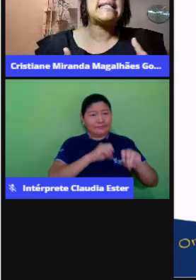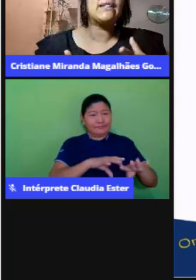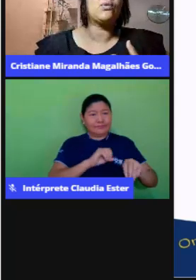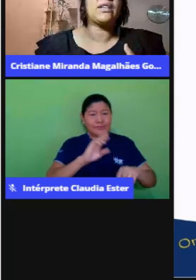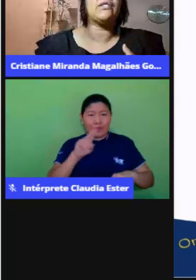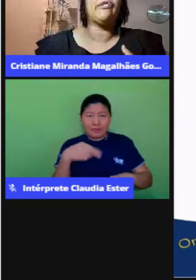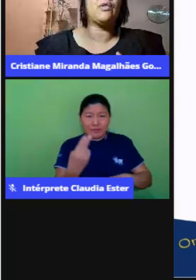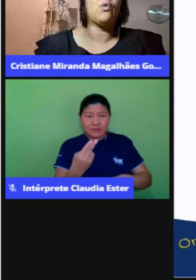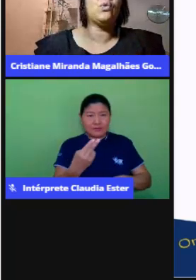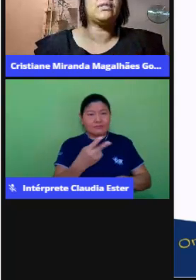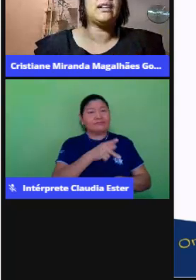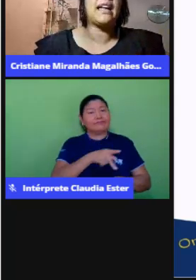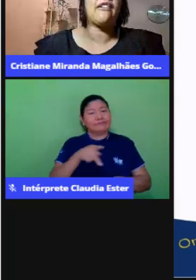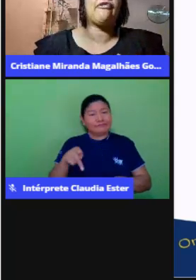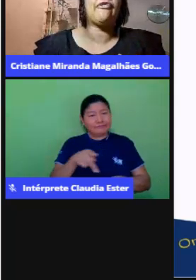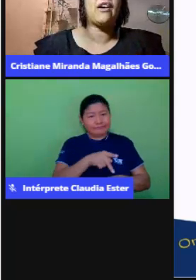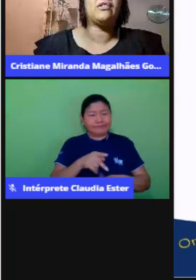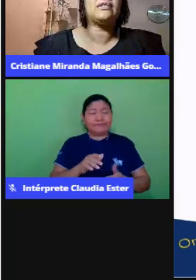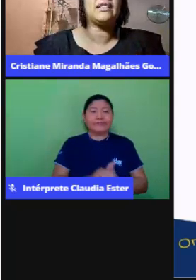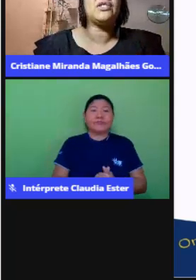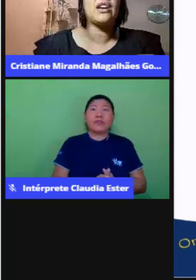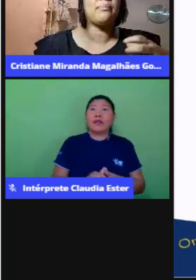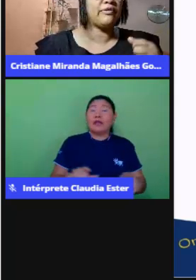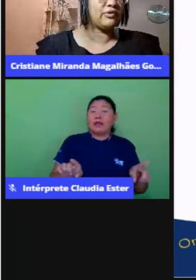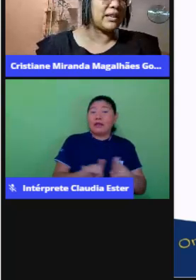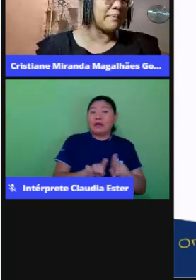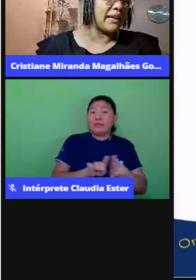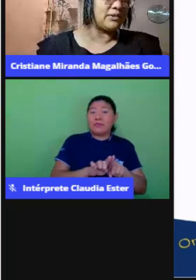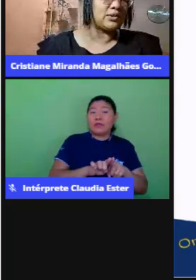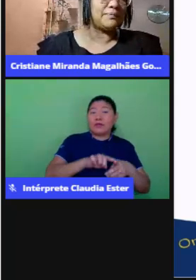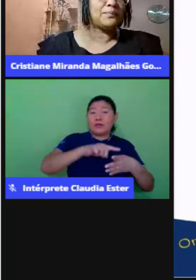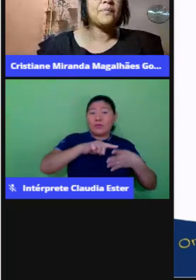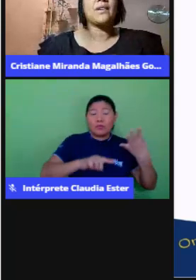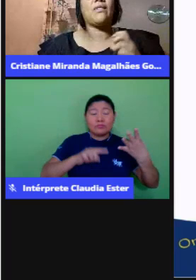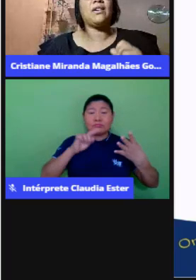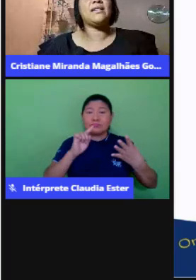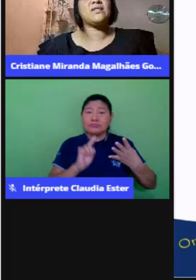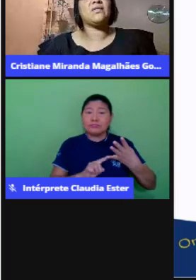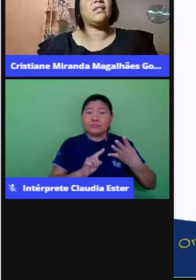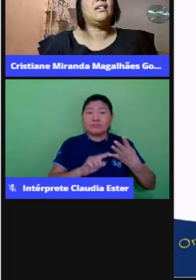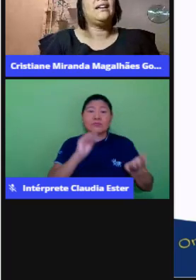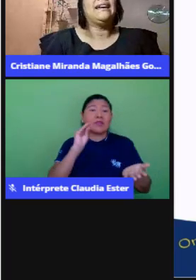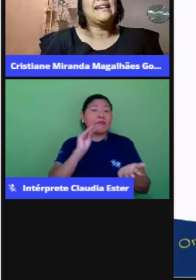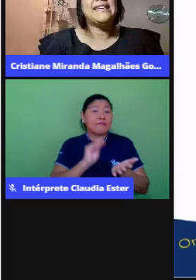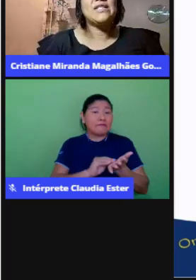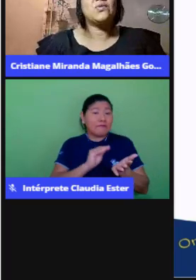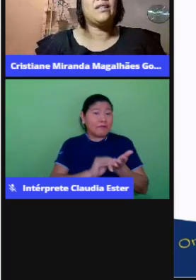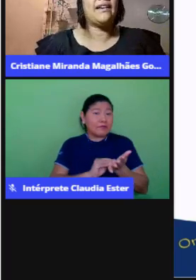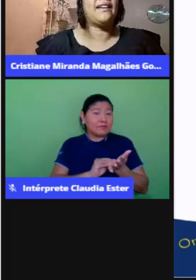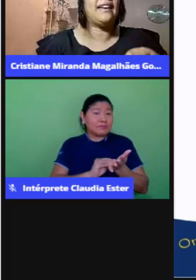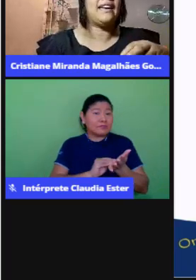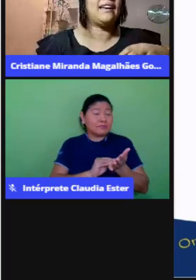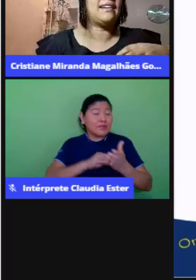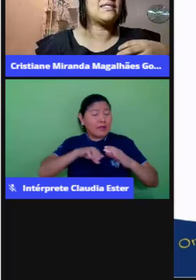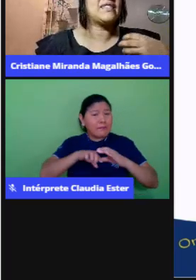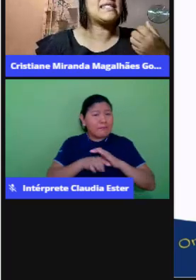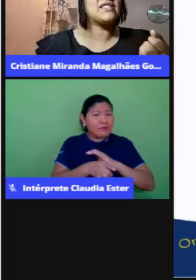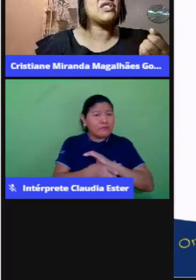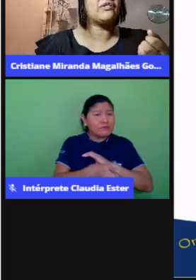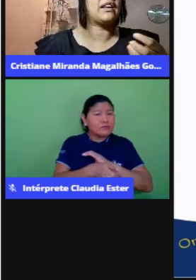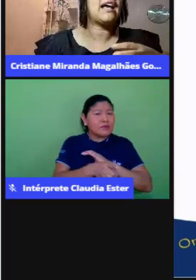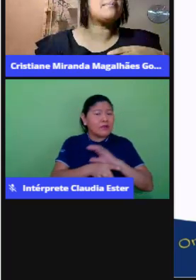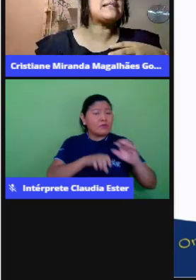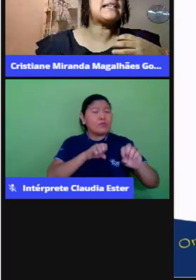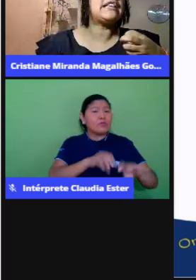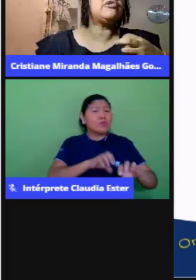Outro quesito que dificulta é a falta de aprofundamento. Olha só, isso, às vezes